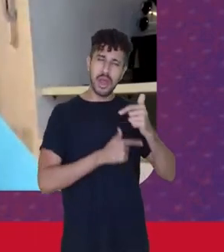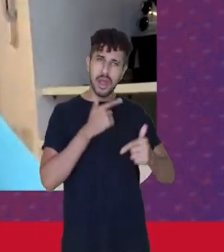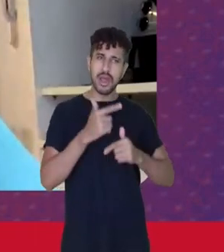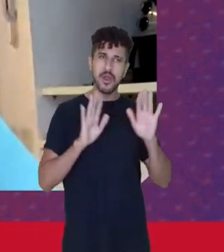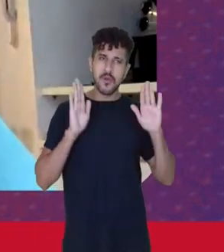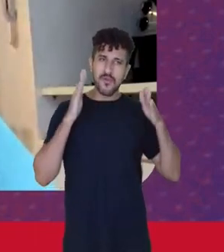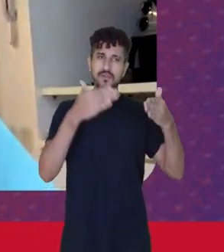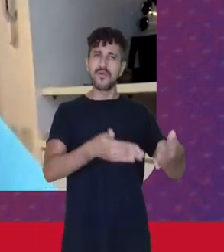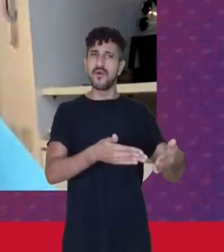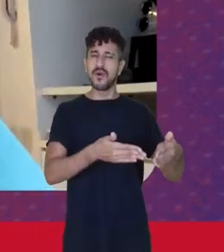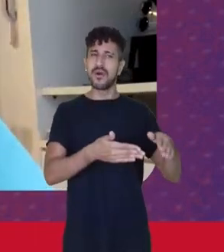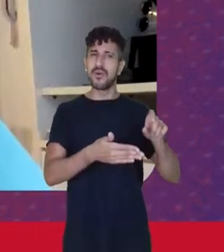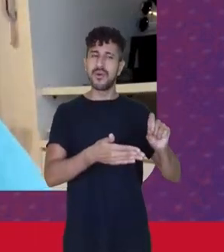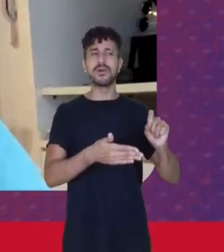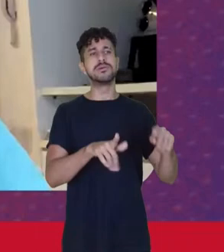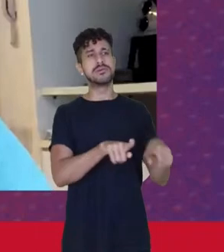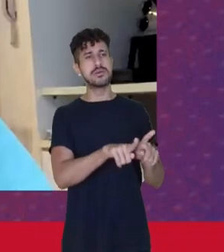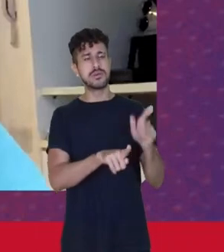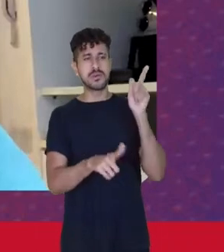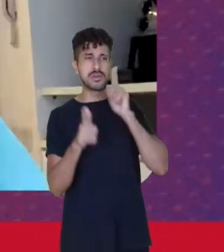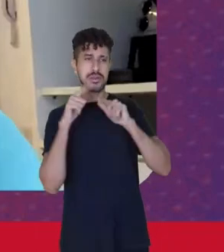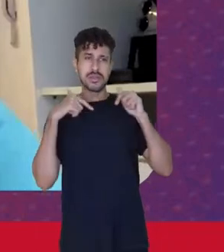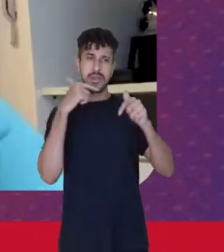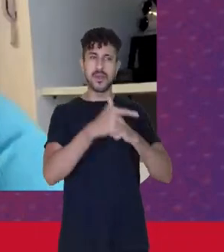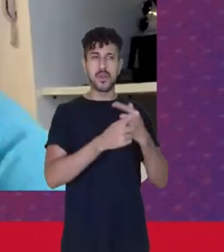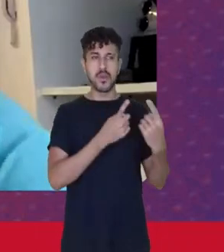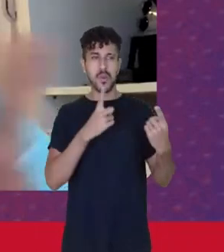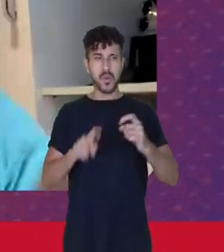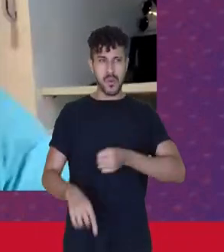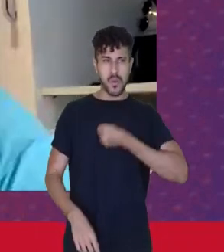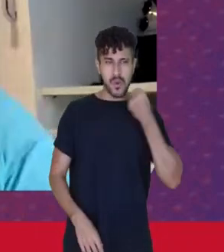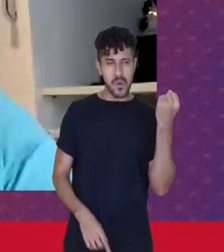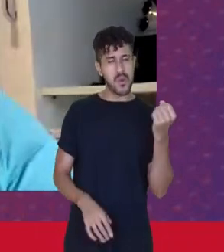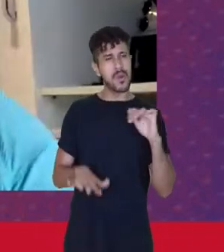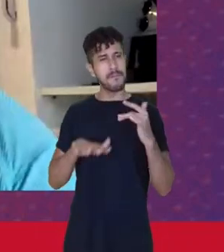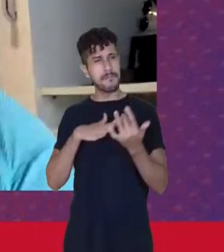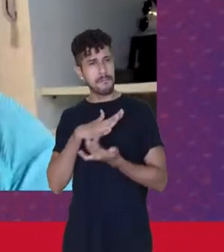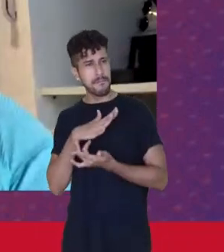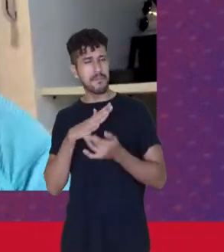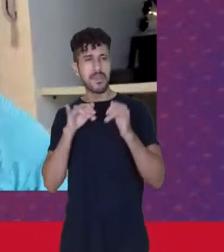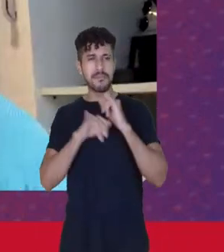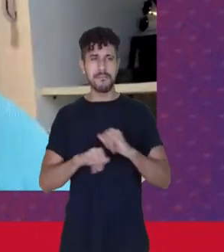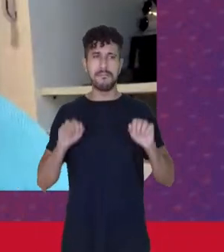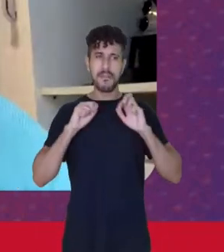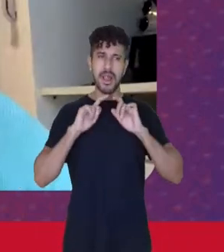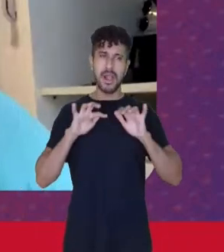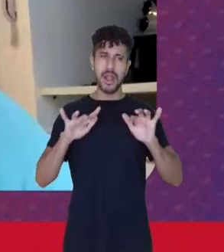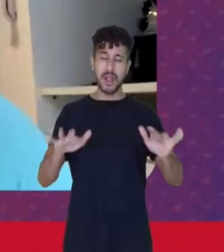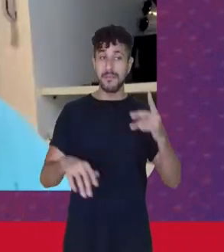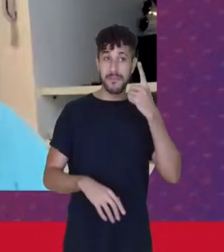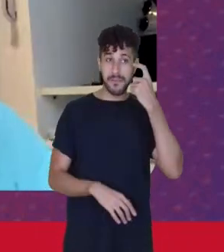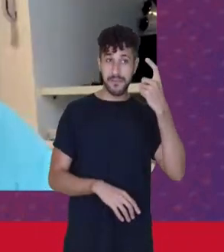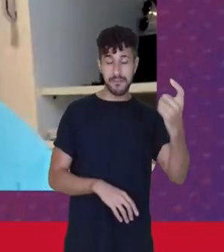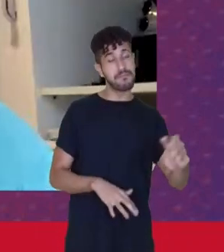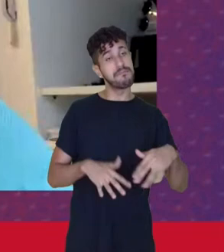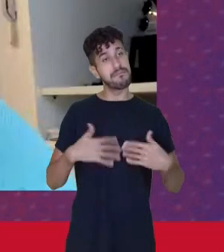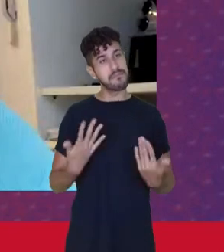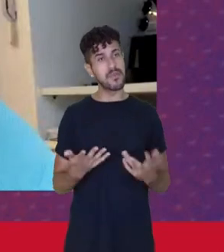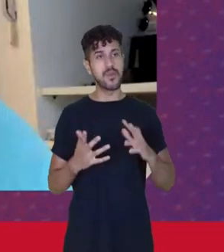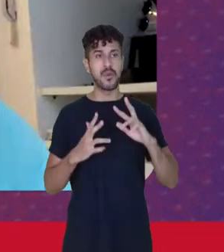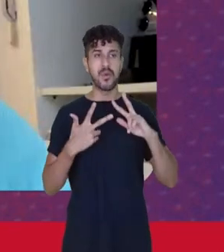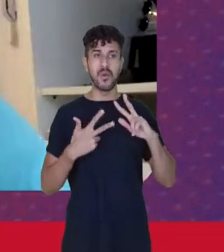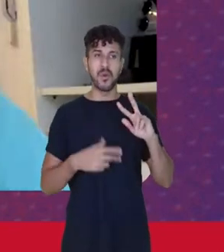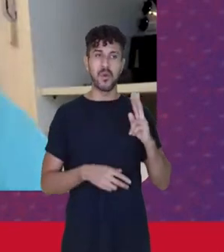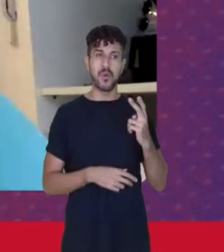na questão, né, de também atuar contra o ódio na rede e a disseminação da violência. Então, Humaniza